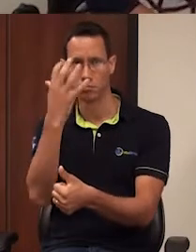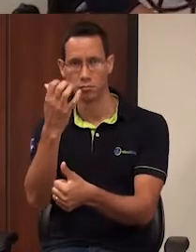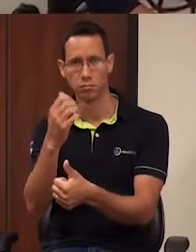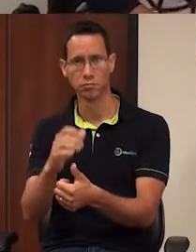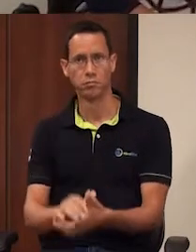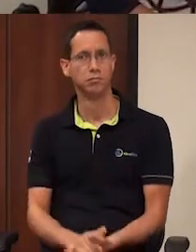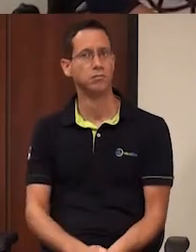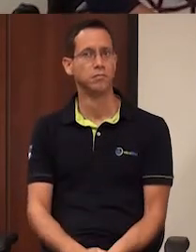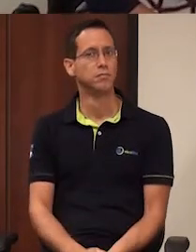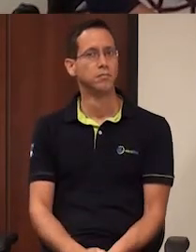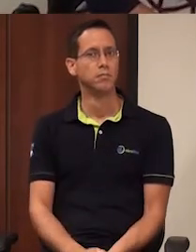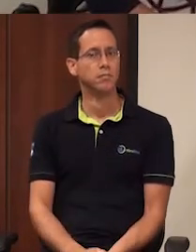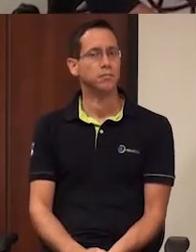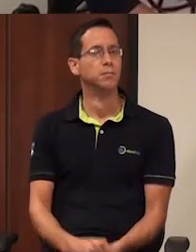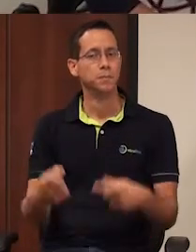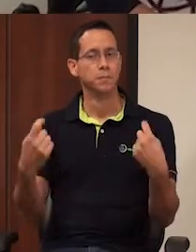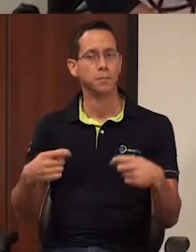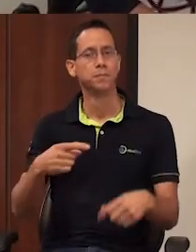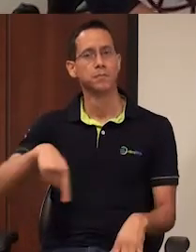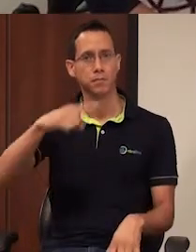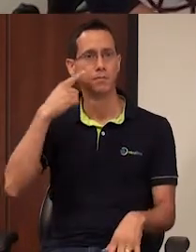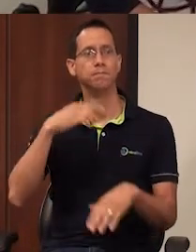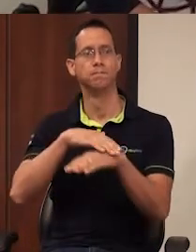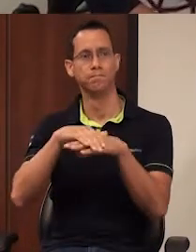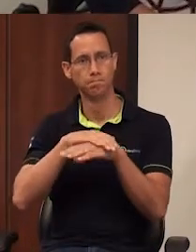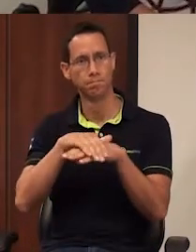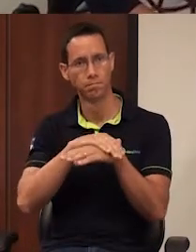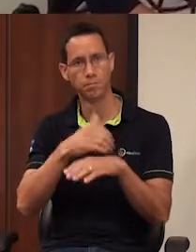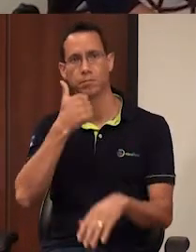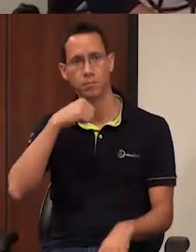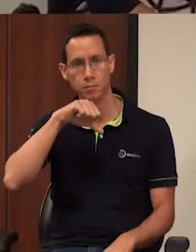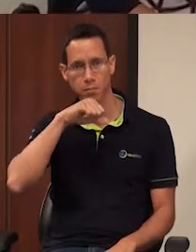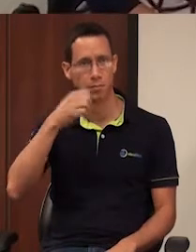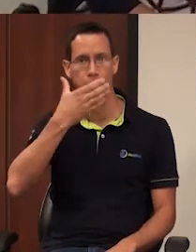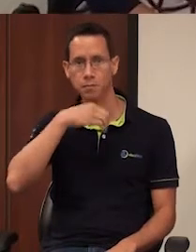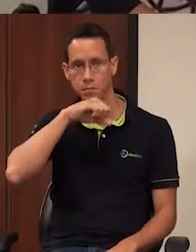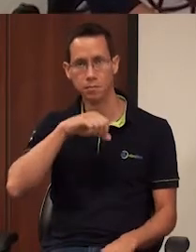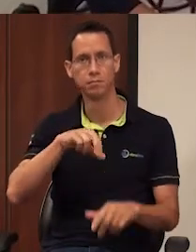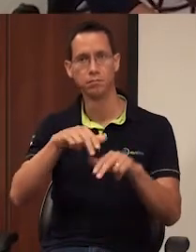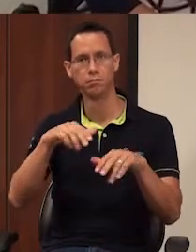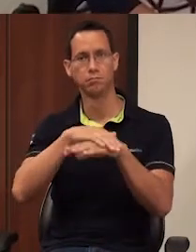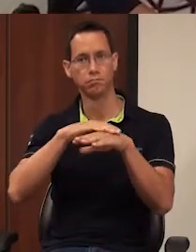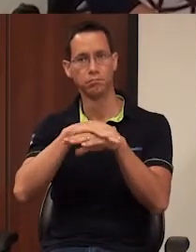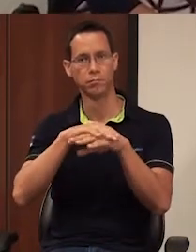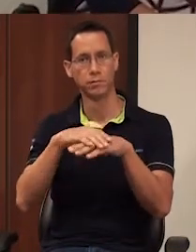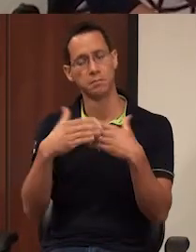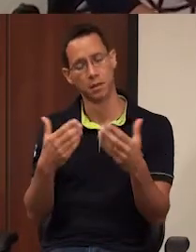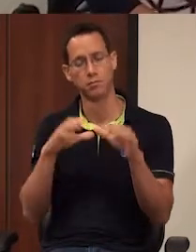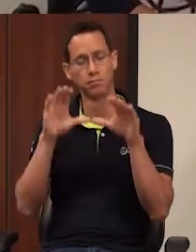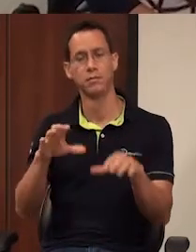paixãozinha, né? Eu acho que a gente tem que falar muito sobre isso, tem que falar para os pais também. Mas olha, vai